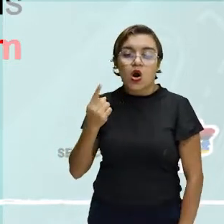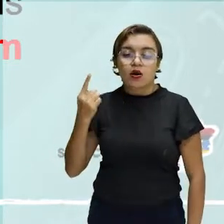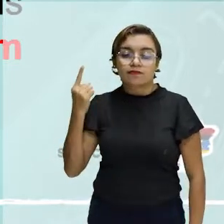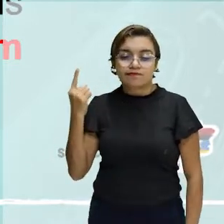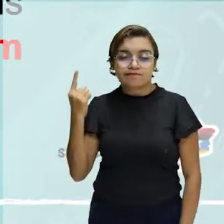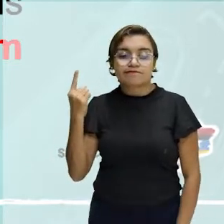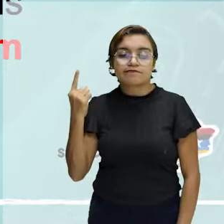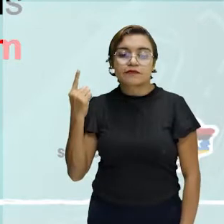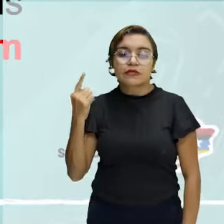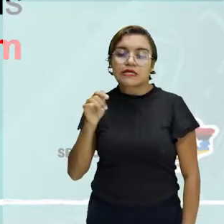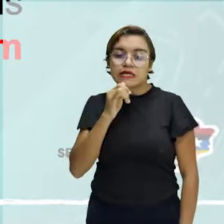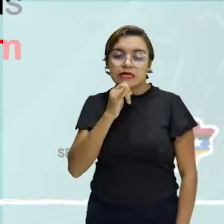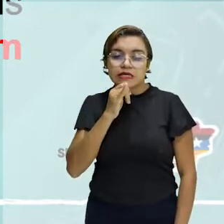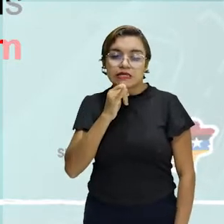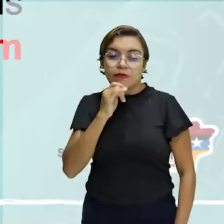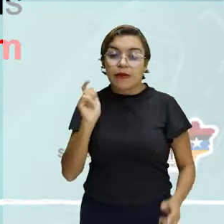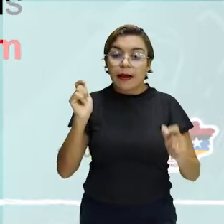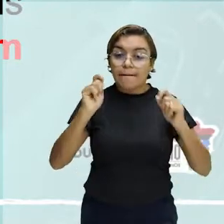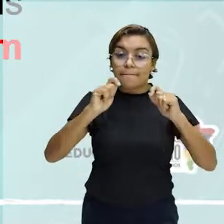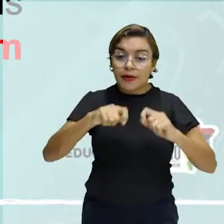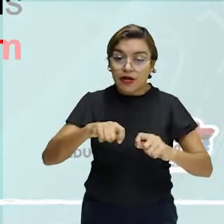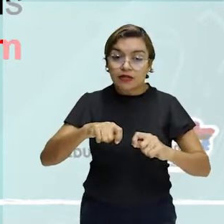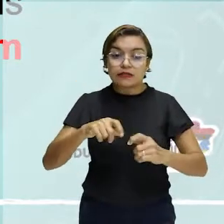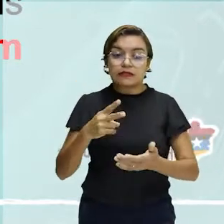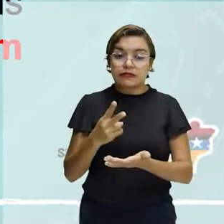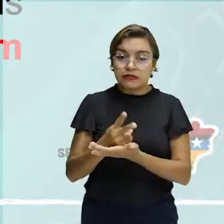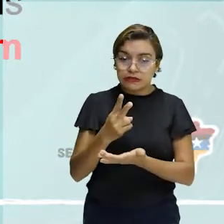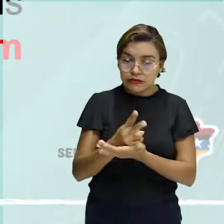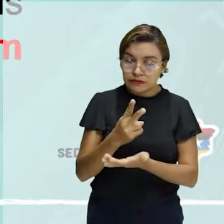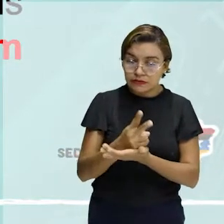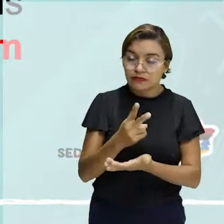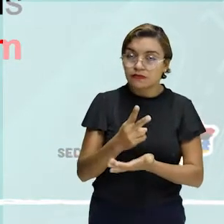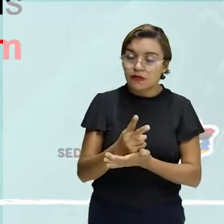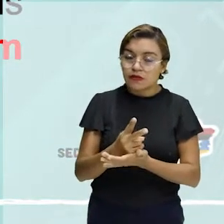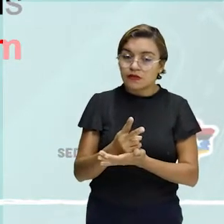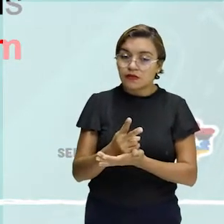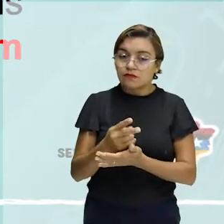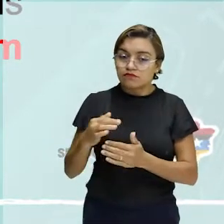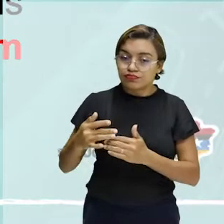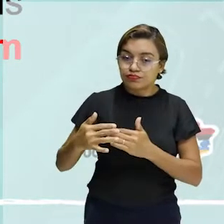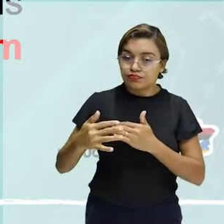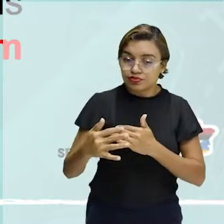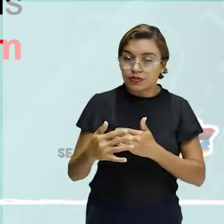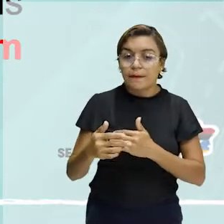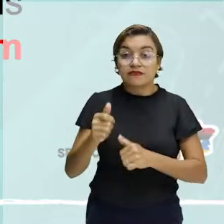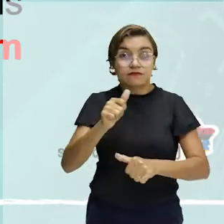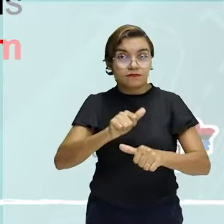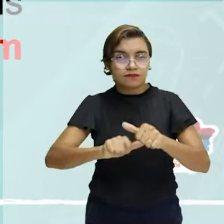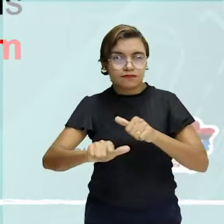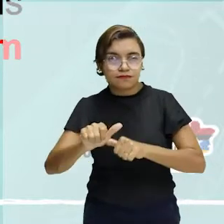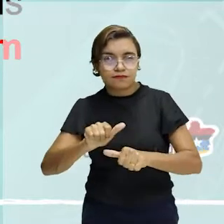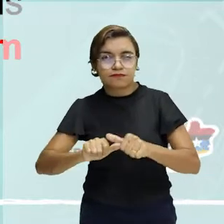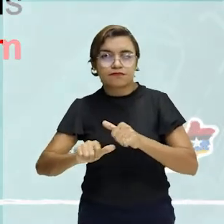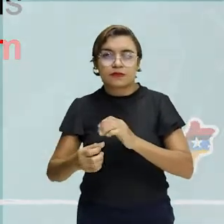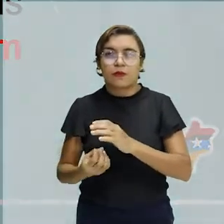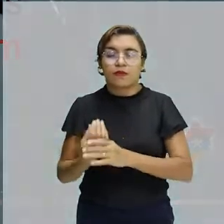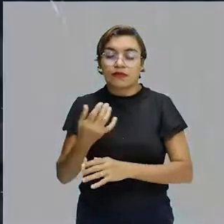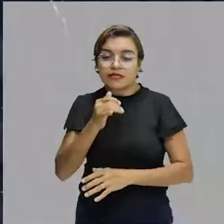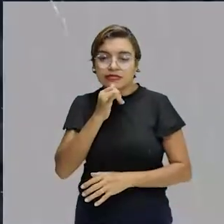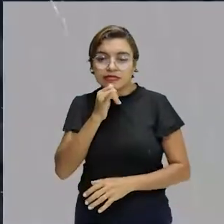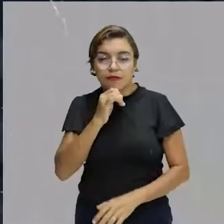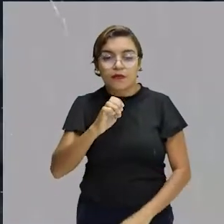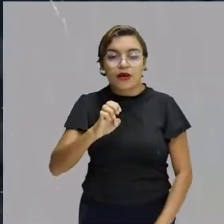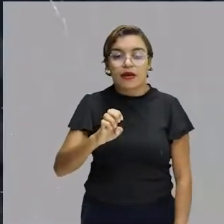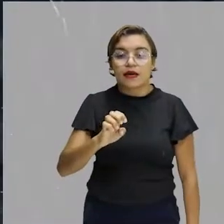que se regeneram ou podem ser reproduzidas dentro dos limites da vida humana. Vamos pegar o exemplo agora do etanol, é o